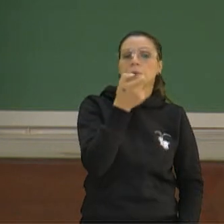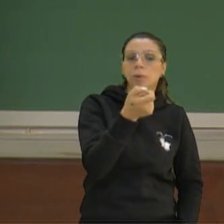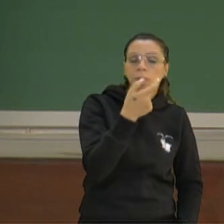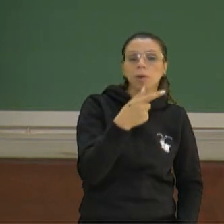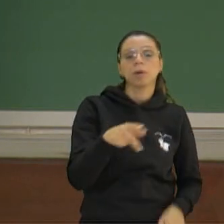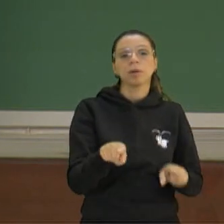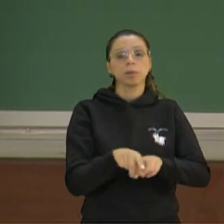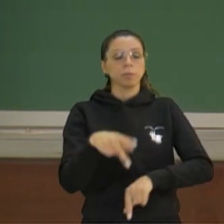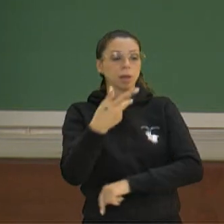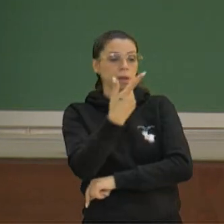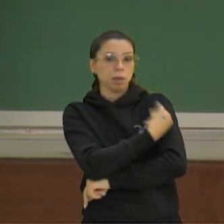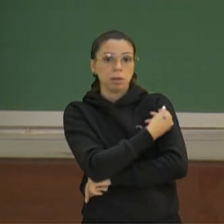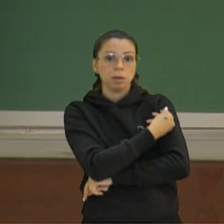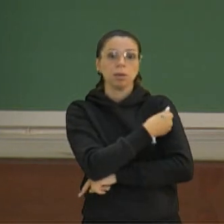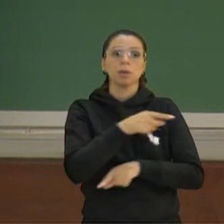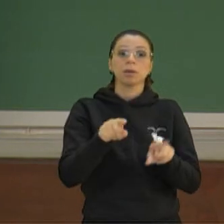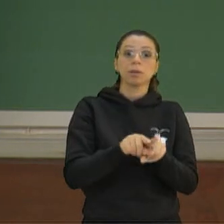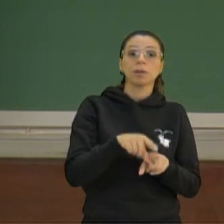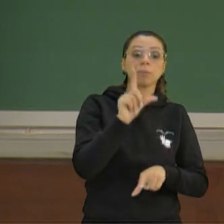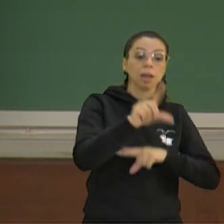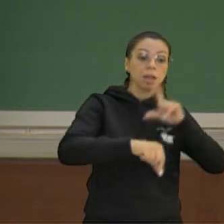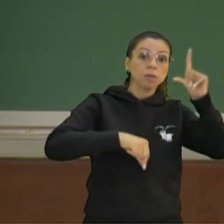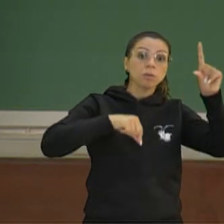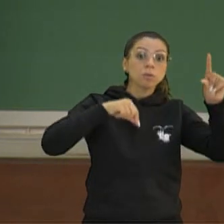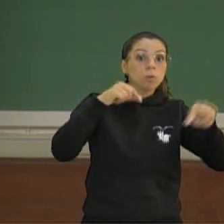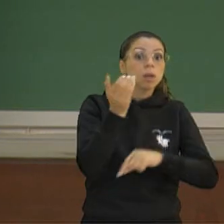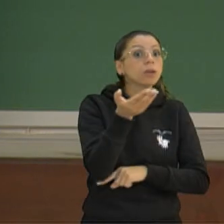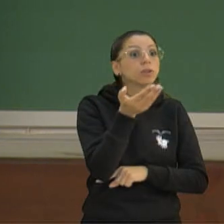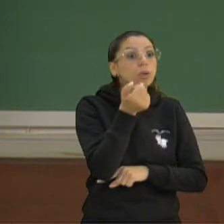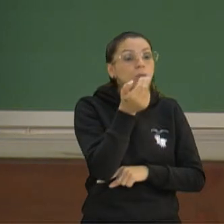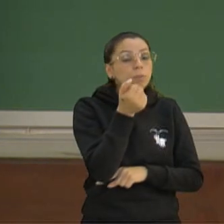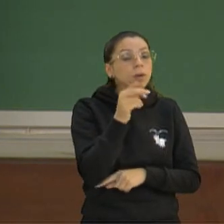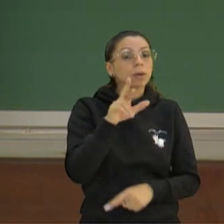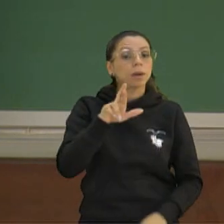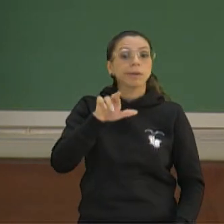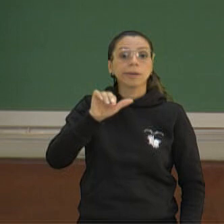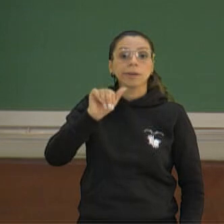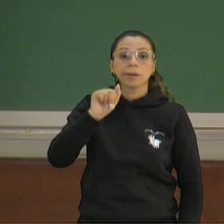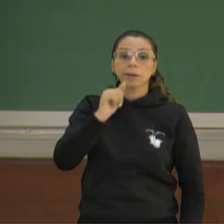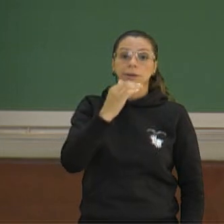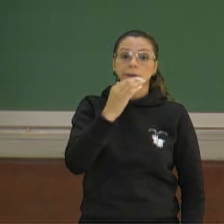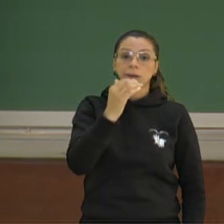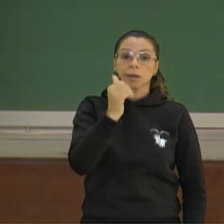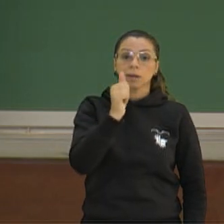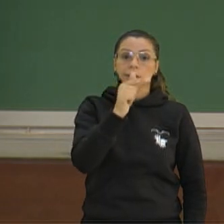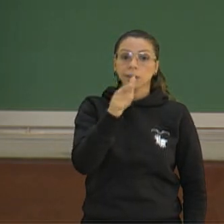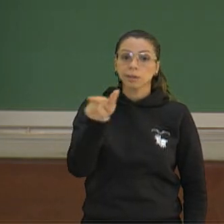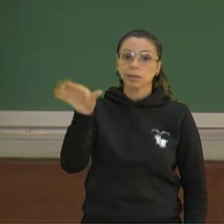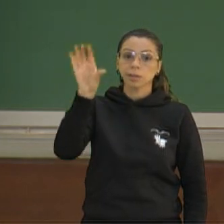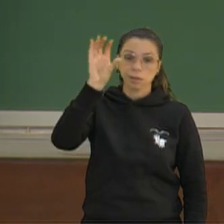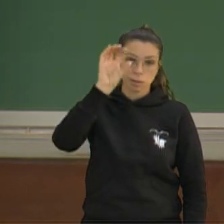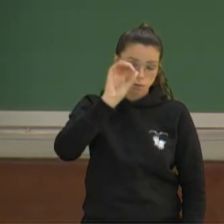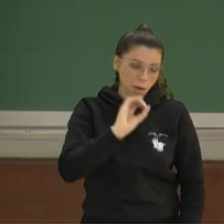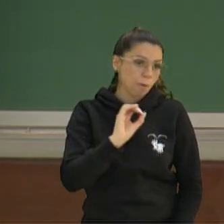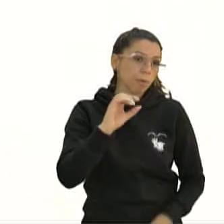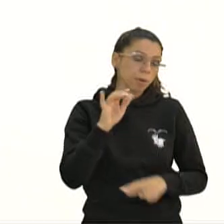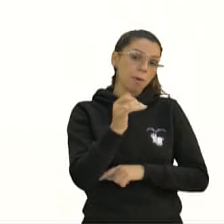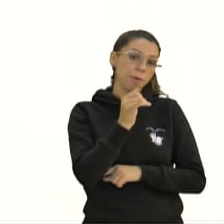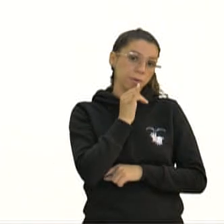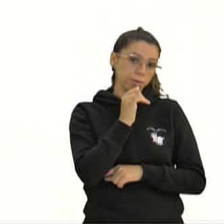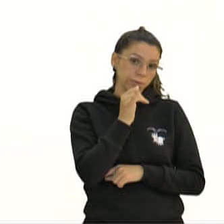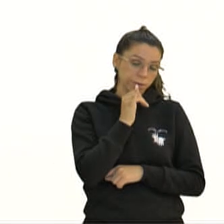a seleção de ração. E aí nós temos o exemplo. Se a gente lembrar daquela fotografia